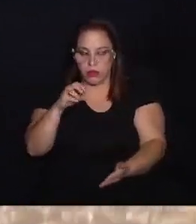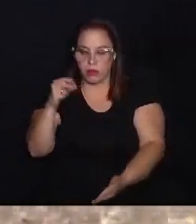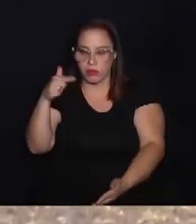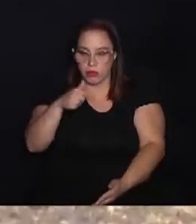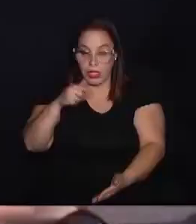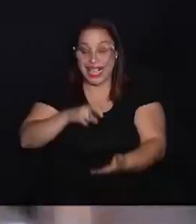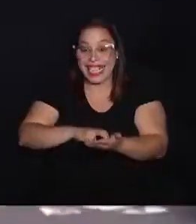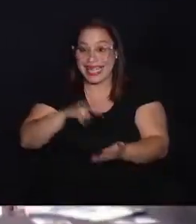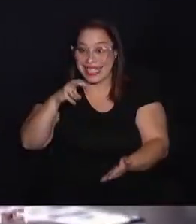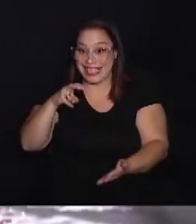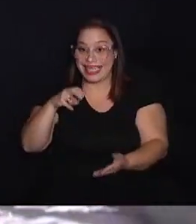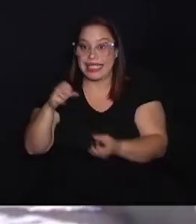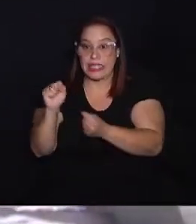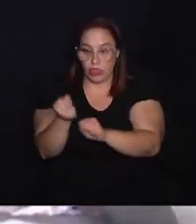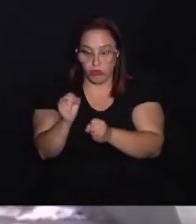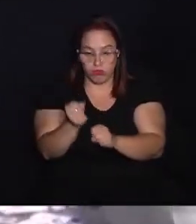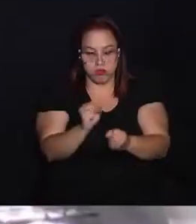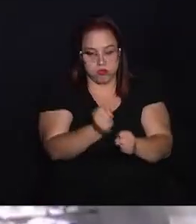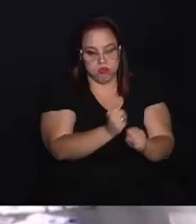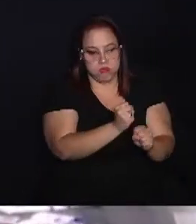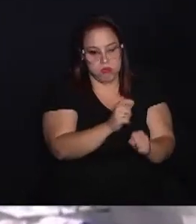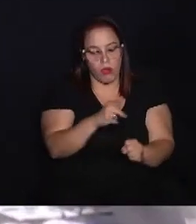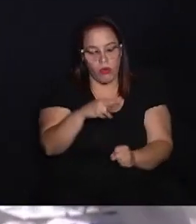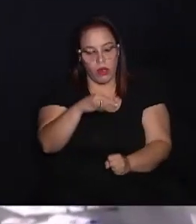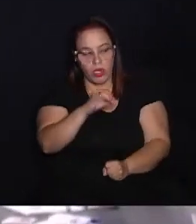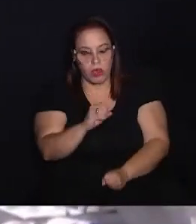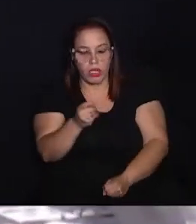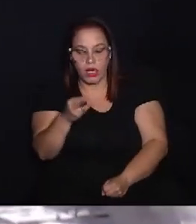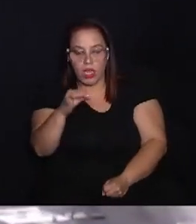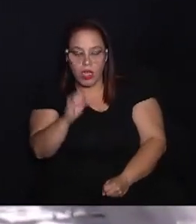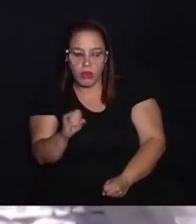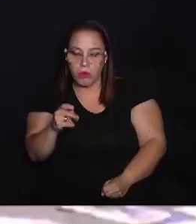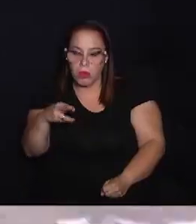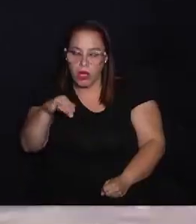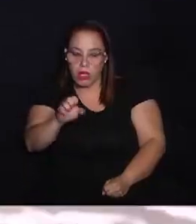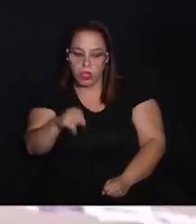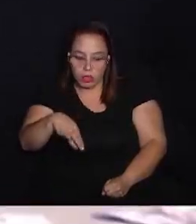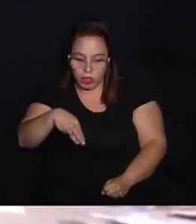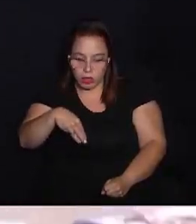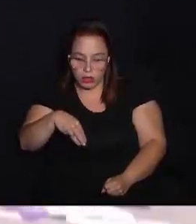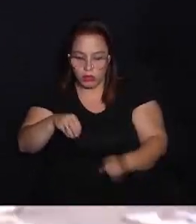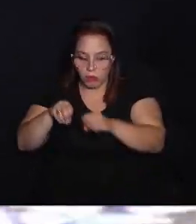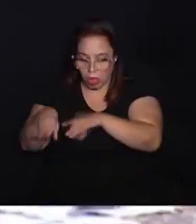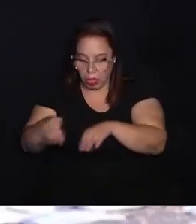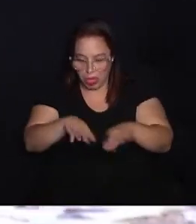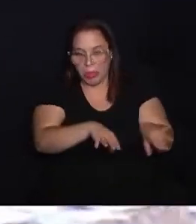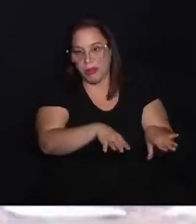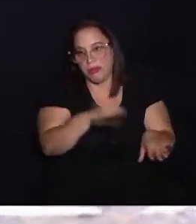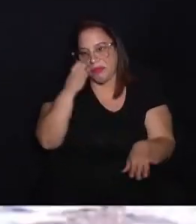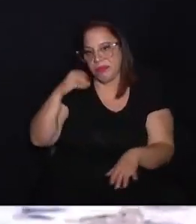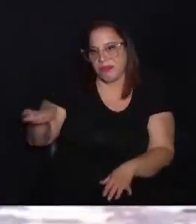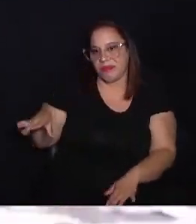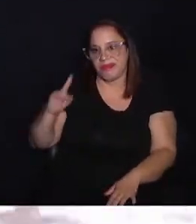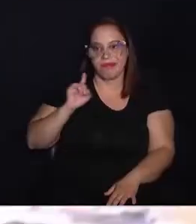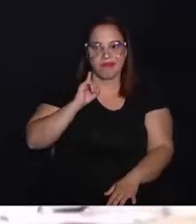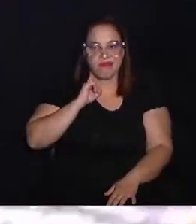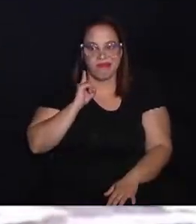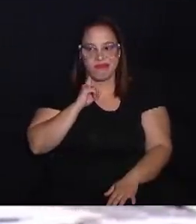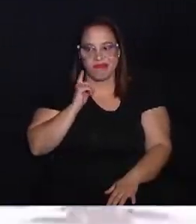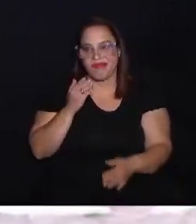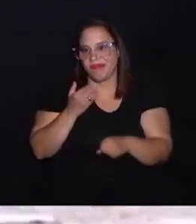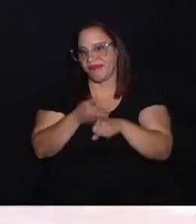de Serviços Públicos informou que foram 70 varredores, 7 veículos, também caminhões